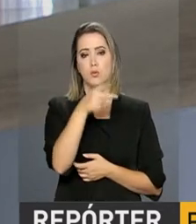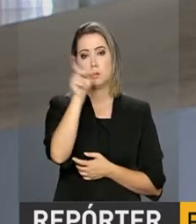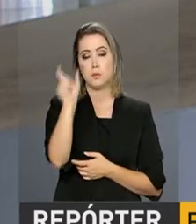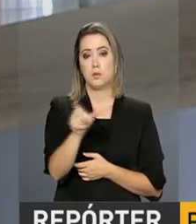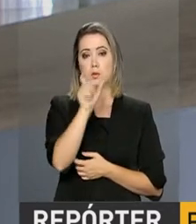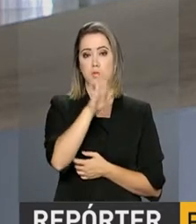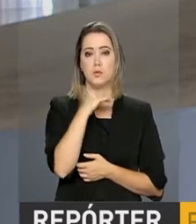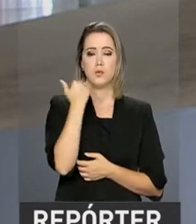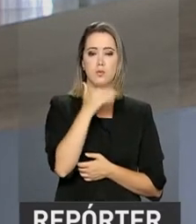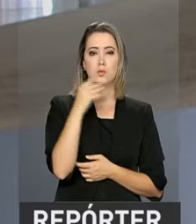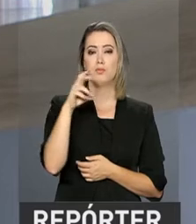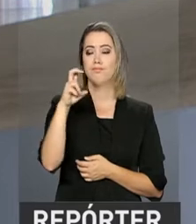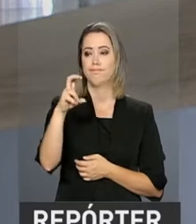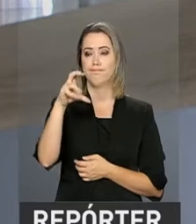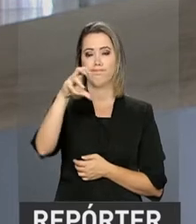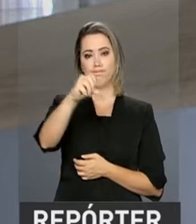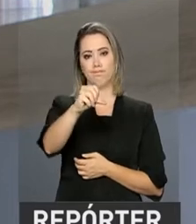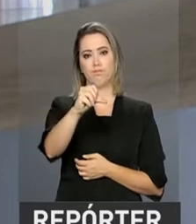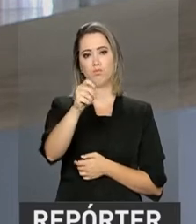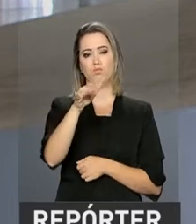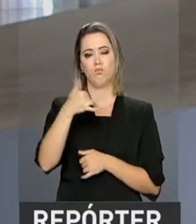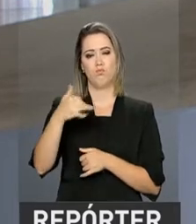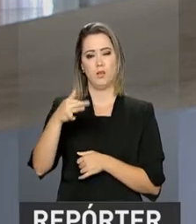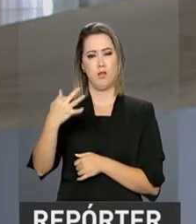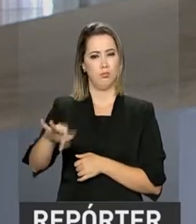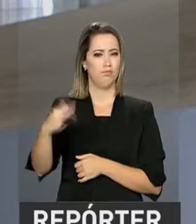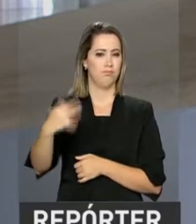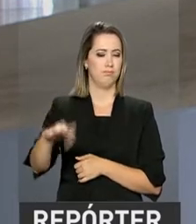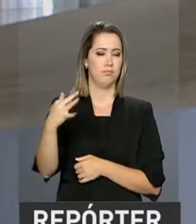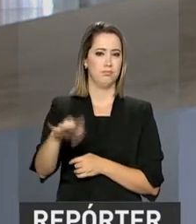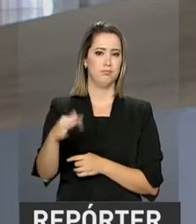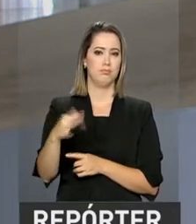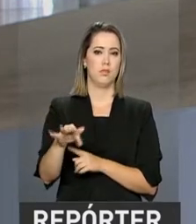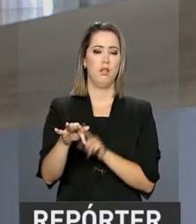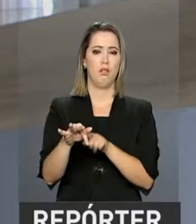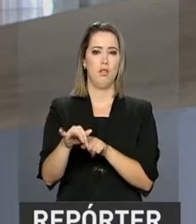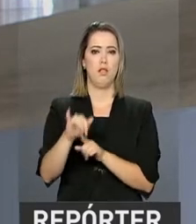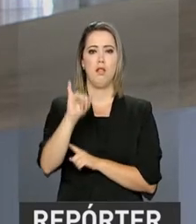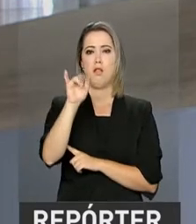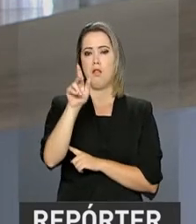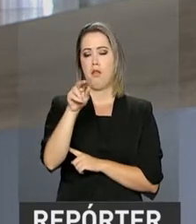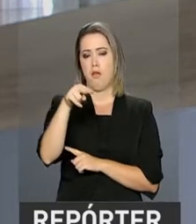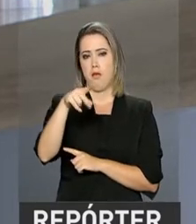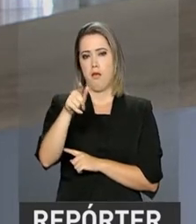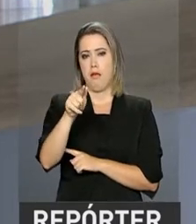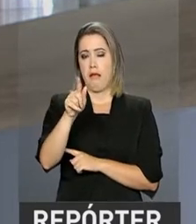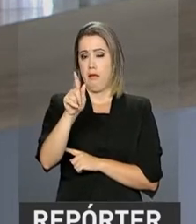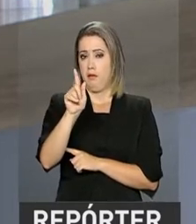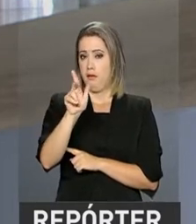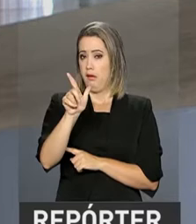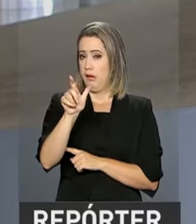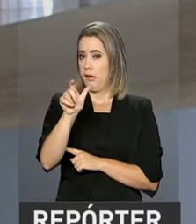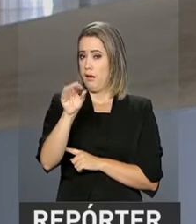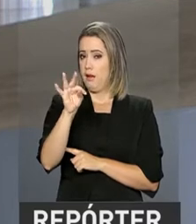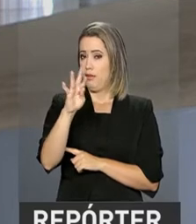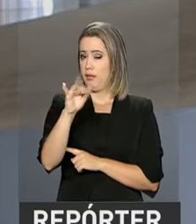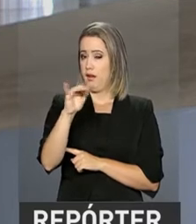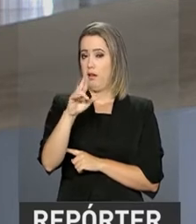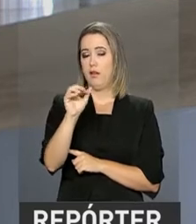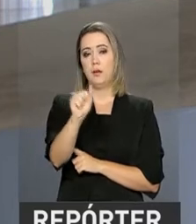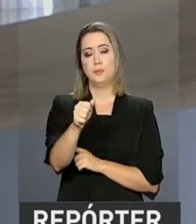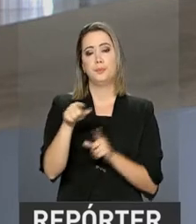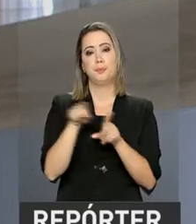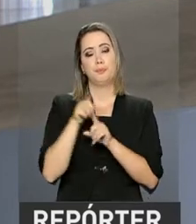59 feridos neste atentado na cidade de manchester na inglaterra segundo o ministério das relações exteriores